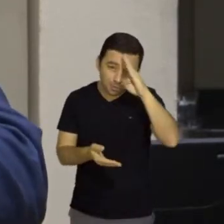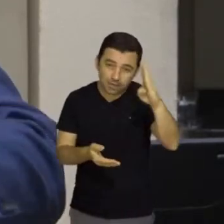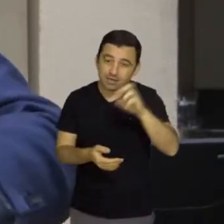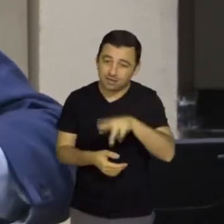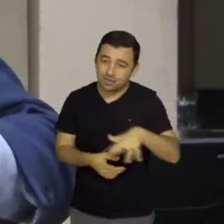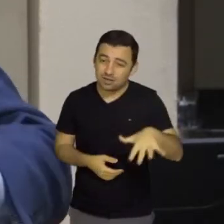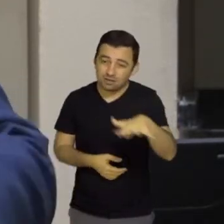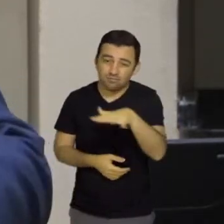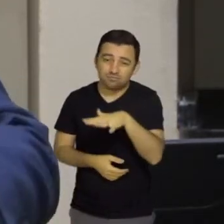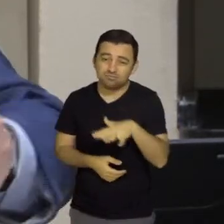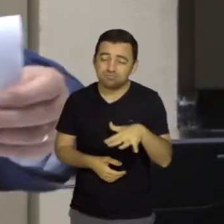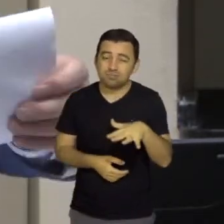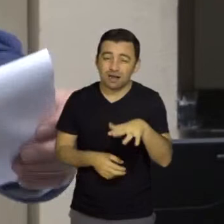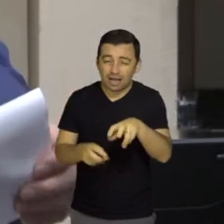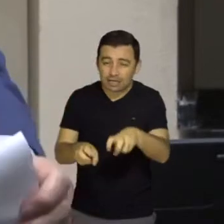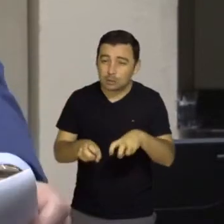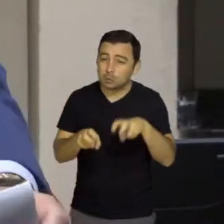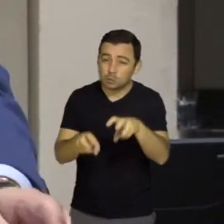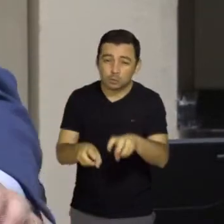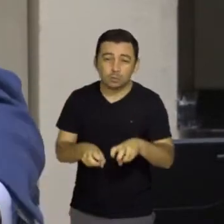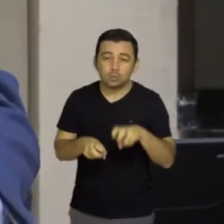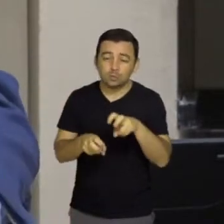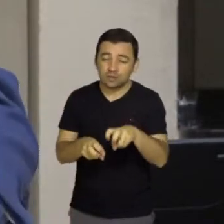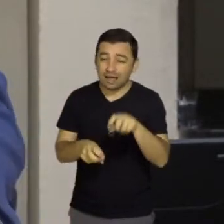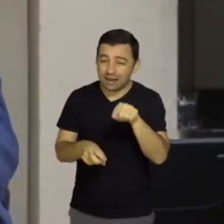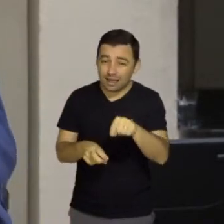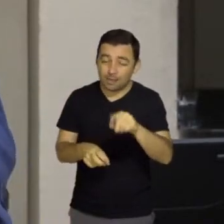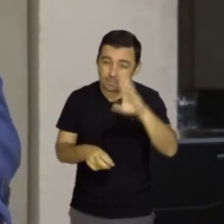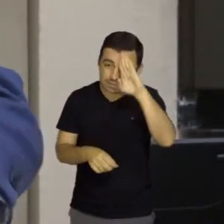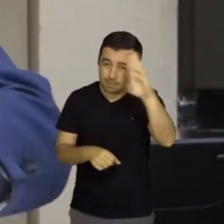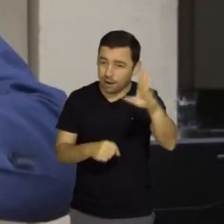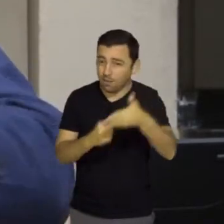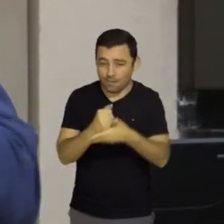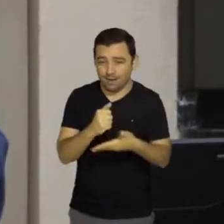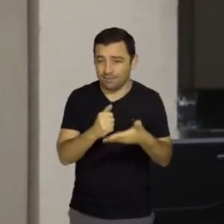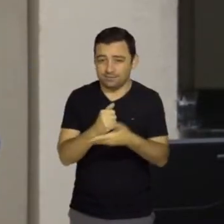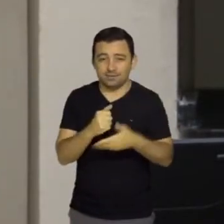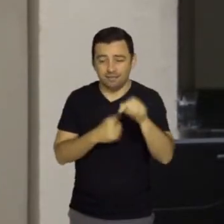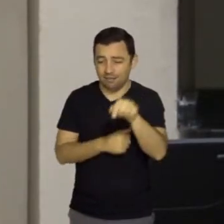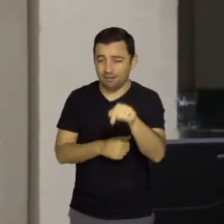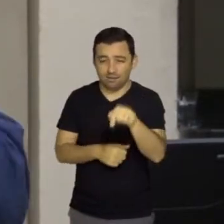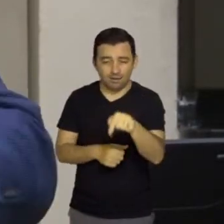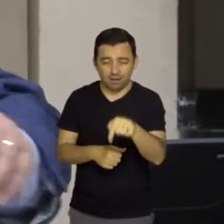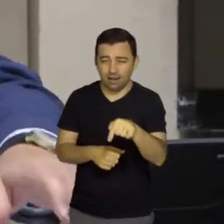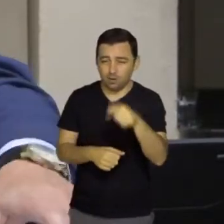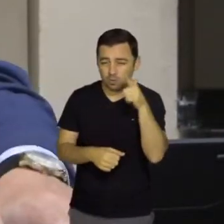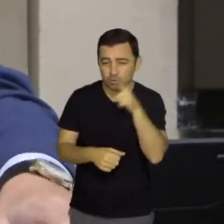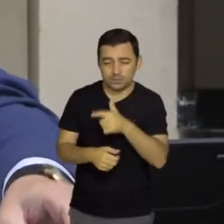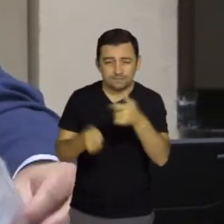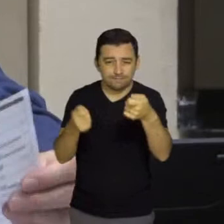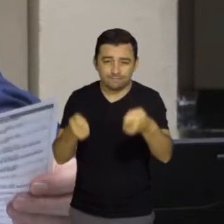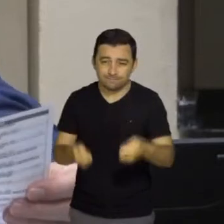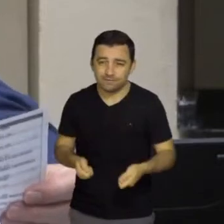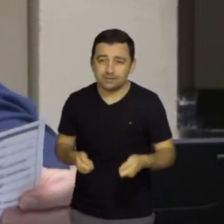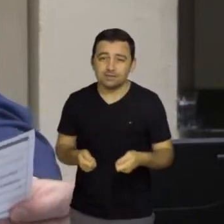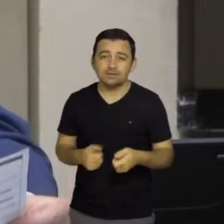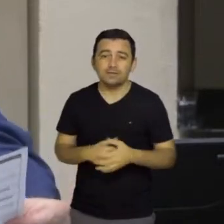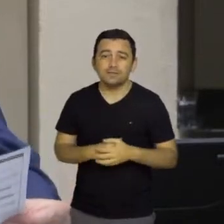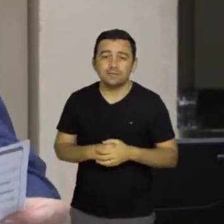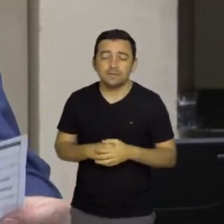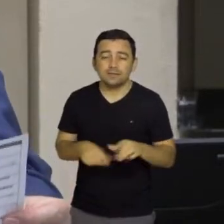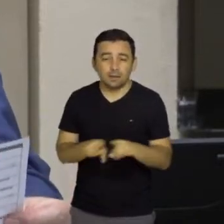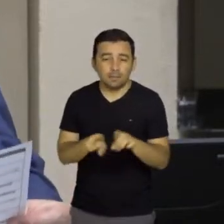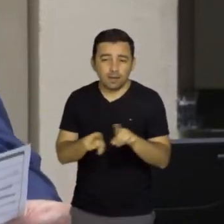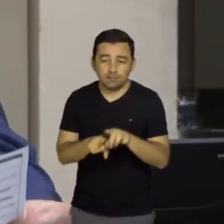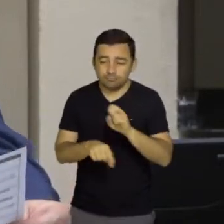tem na agricultura a grande base de sustentação e de geração